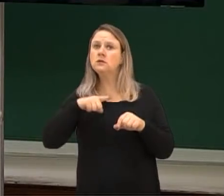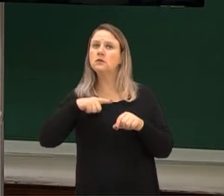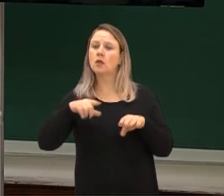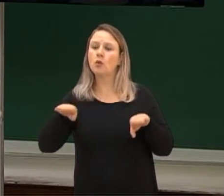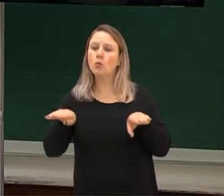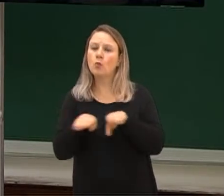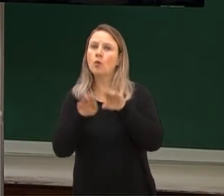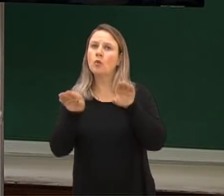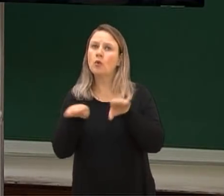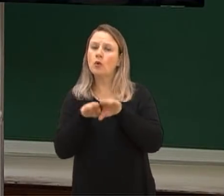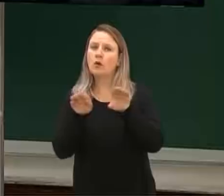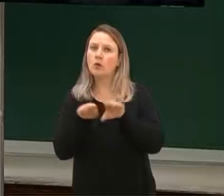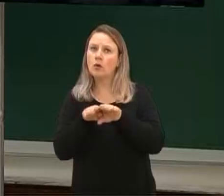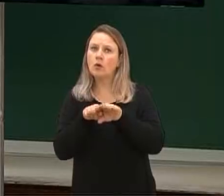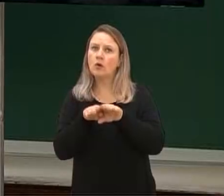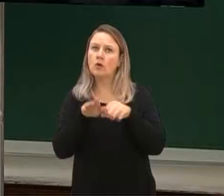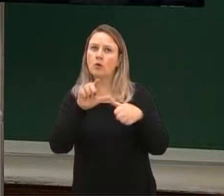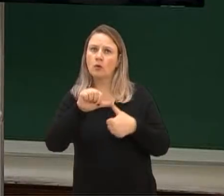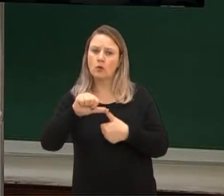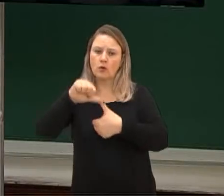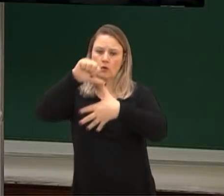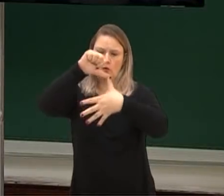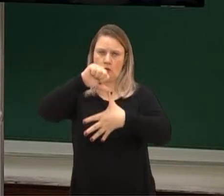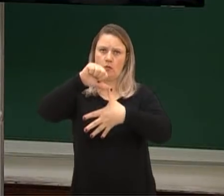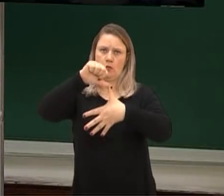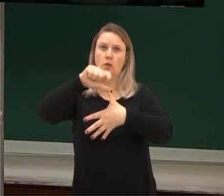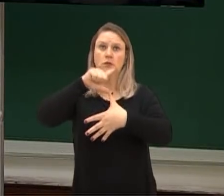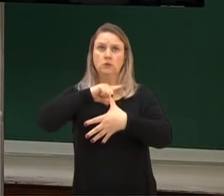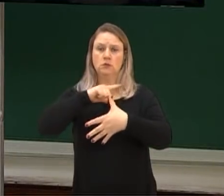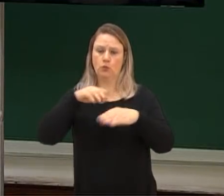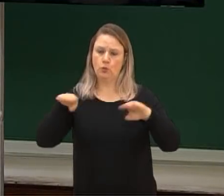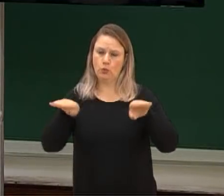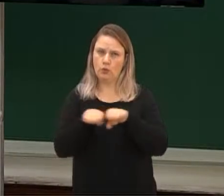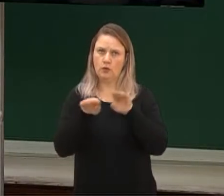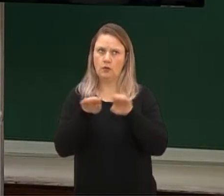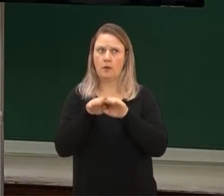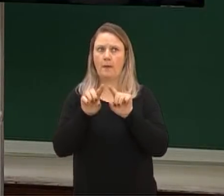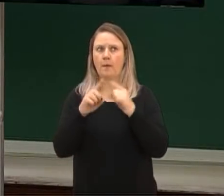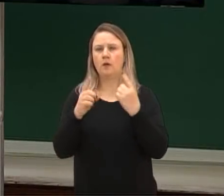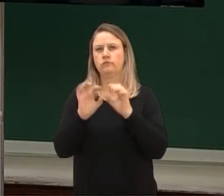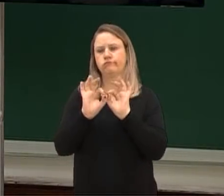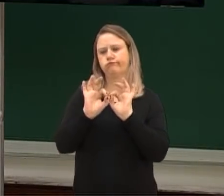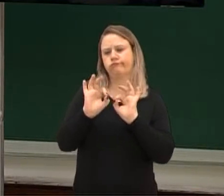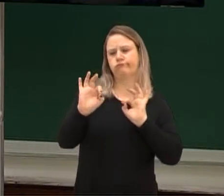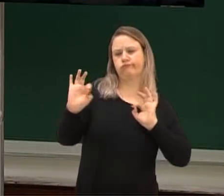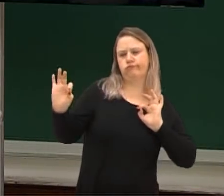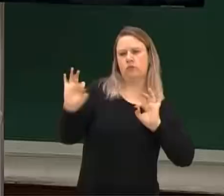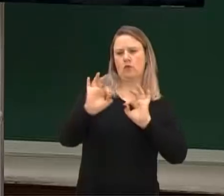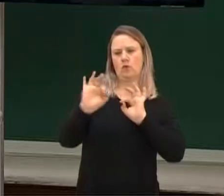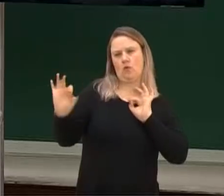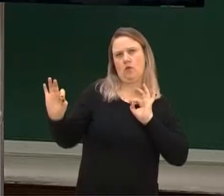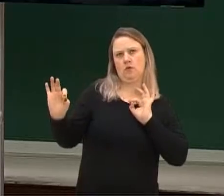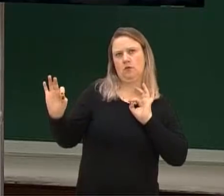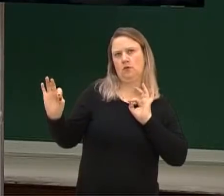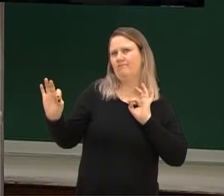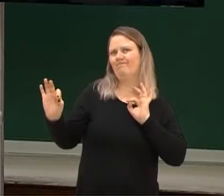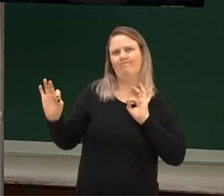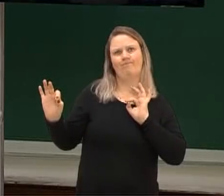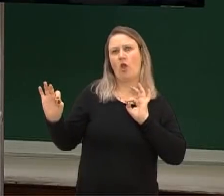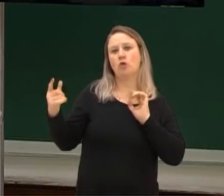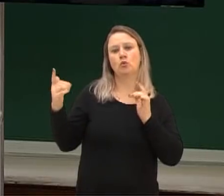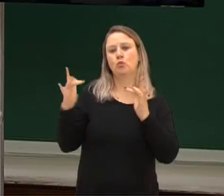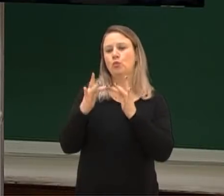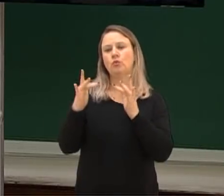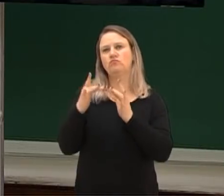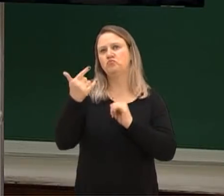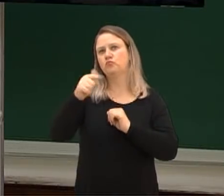sul-americana. Então, a placa em que o Brasil está localizado é a placa sul-americana. Longe do contato das placas tectônicas. Ó. A